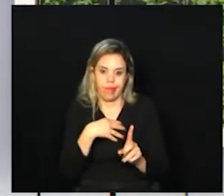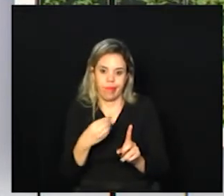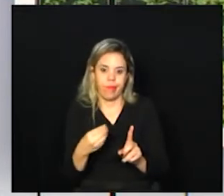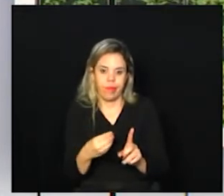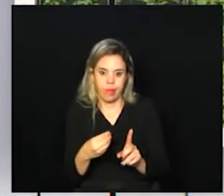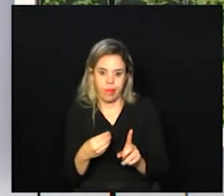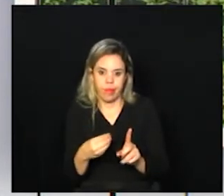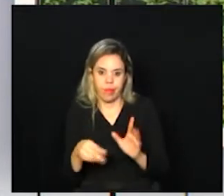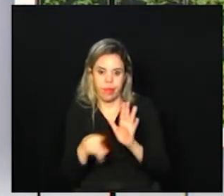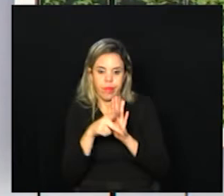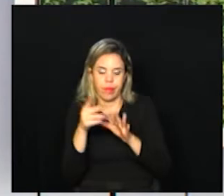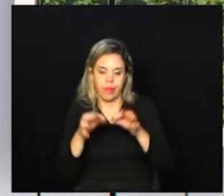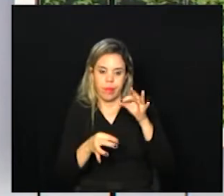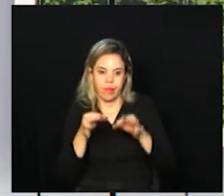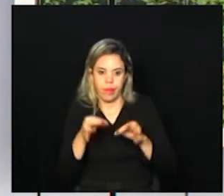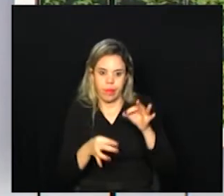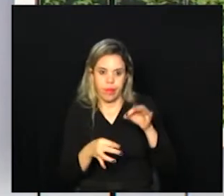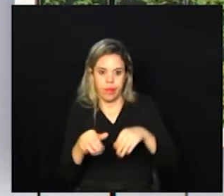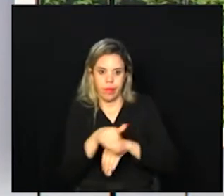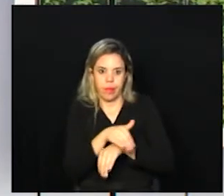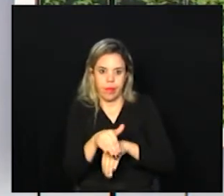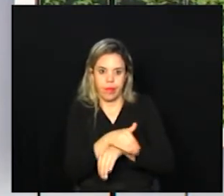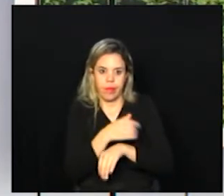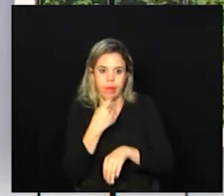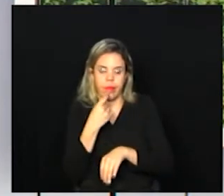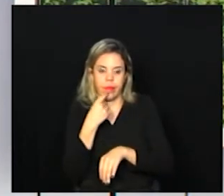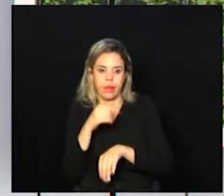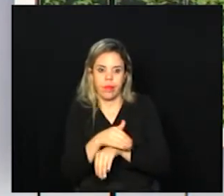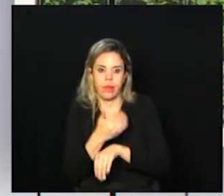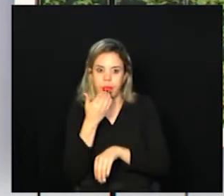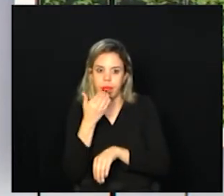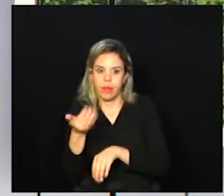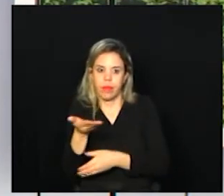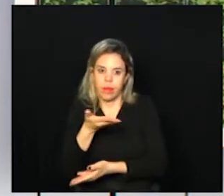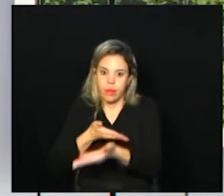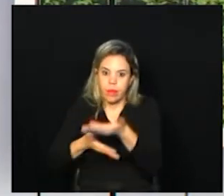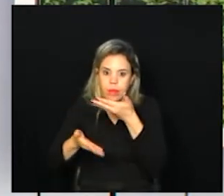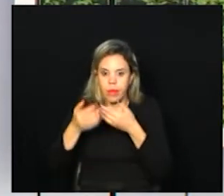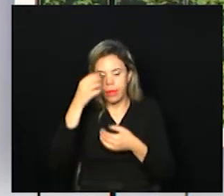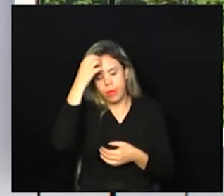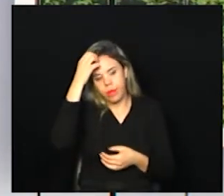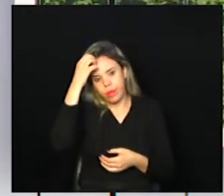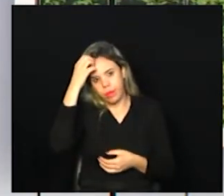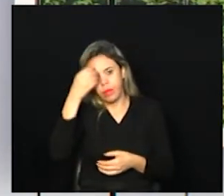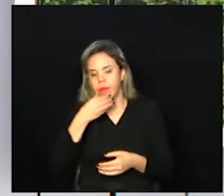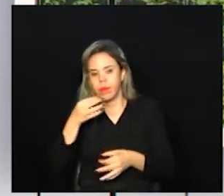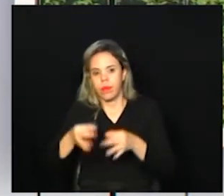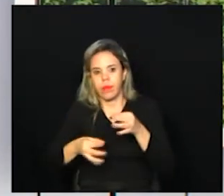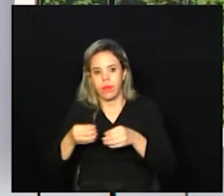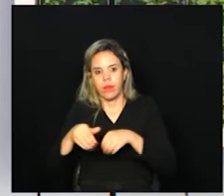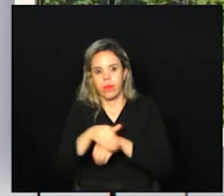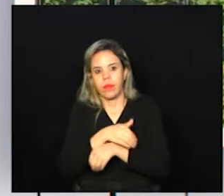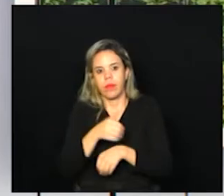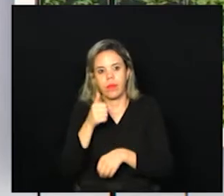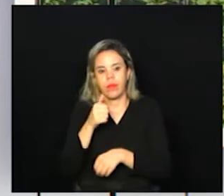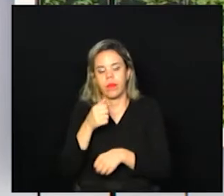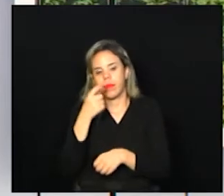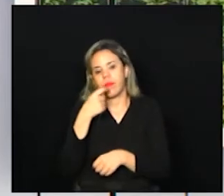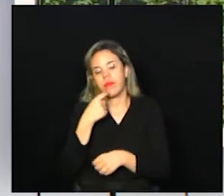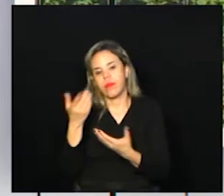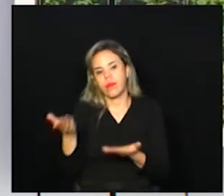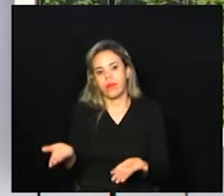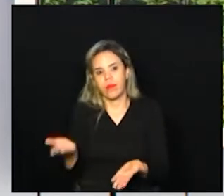e a própria justiça deu o endereço dela em Campinas, porque ele pediu guarda compartilhada, e a própria justiça deu o endereço dela em Campinas. Nós